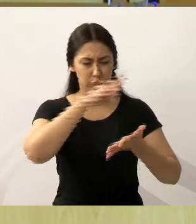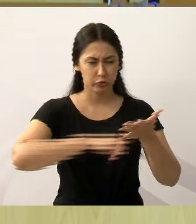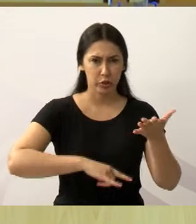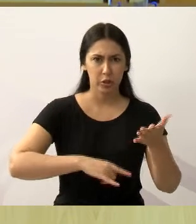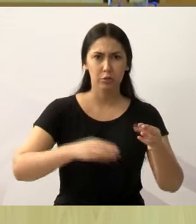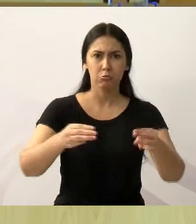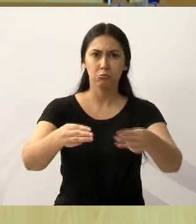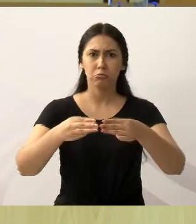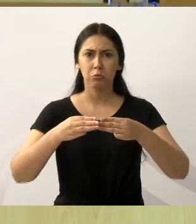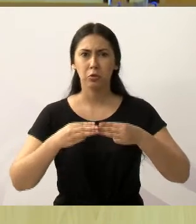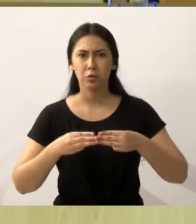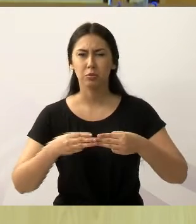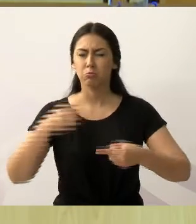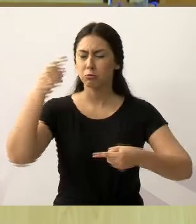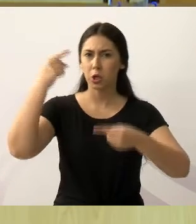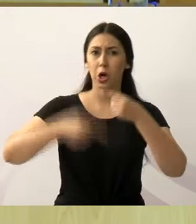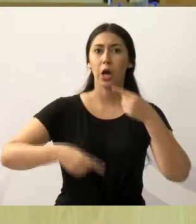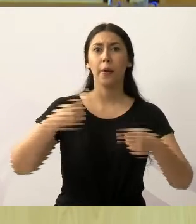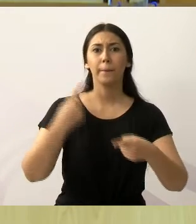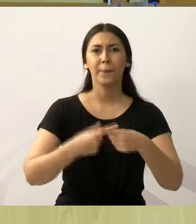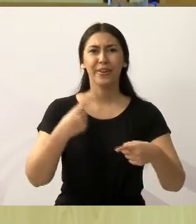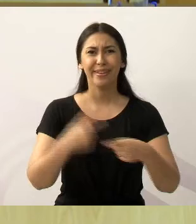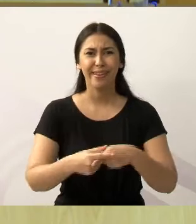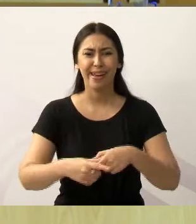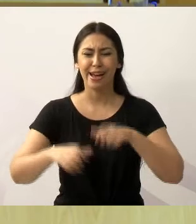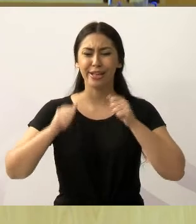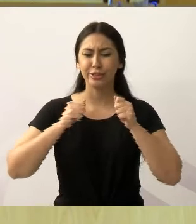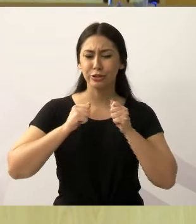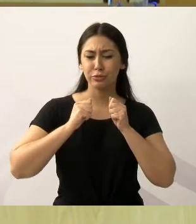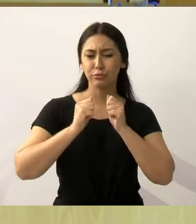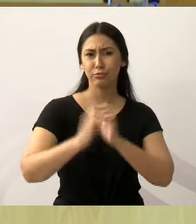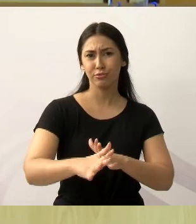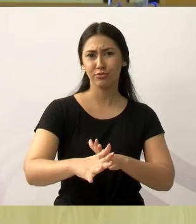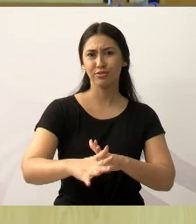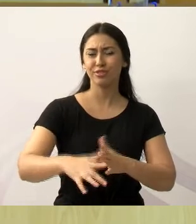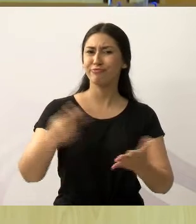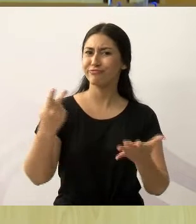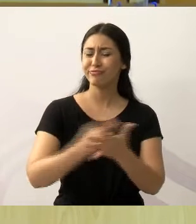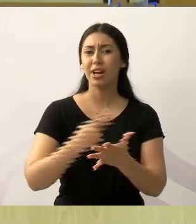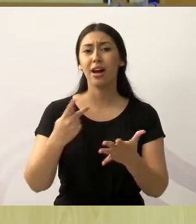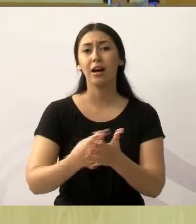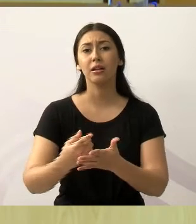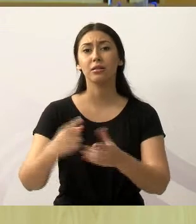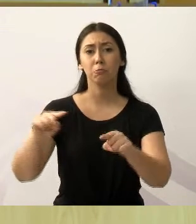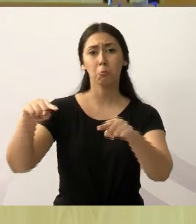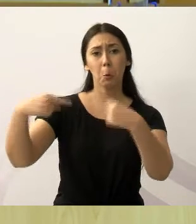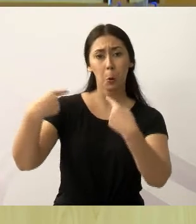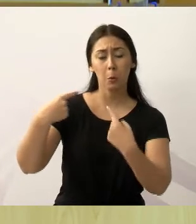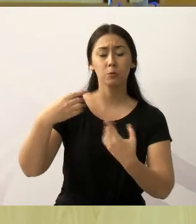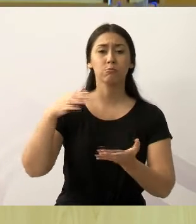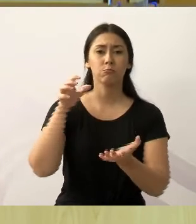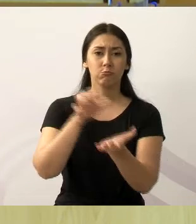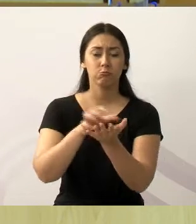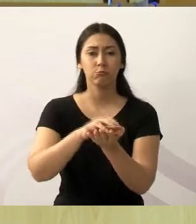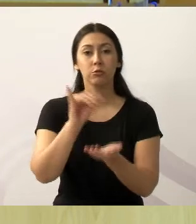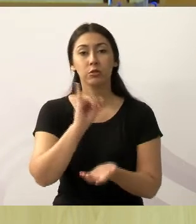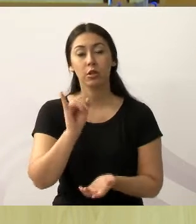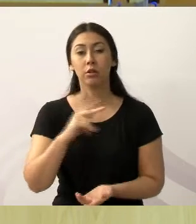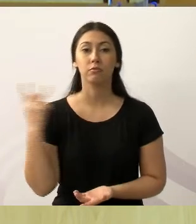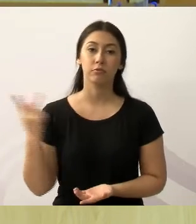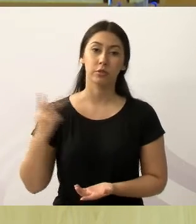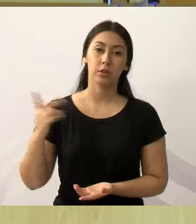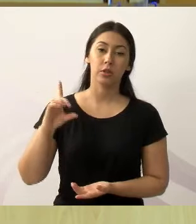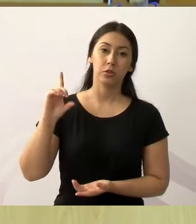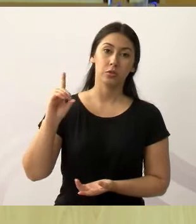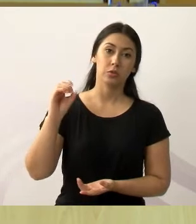em face da irresponsável e grave conduta praticada contra a cidade de jacareí pelo senhor douglas